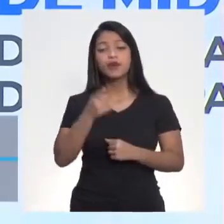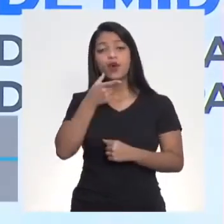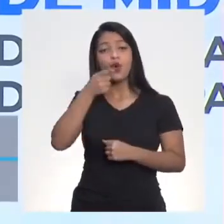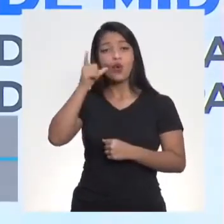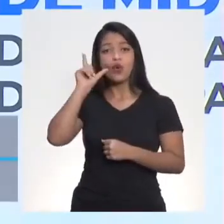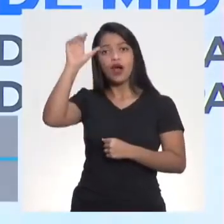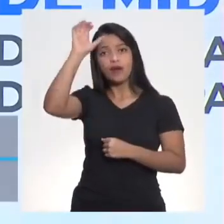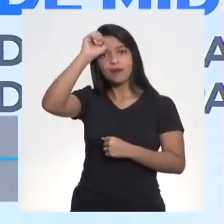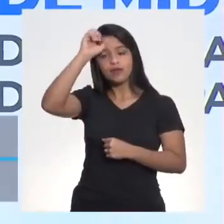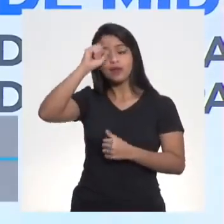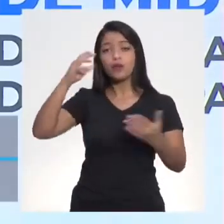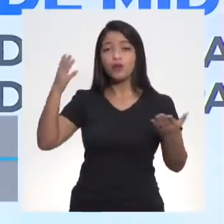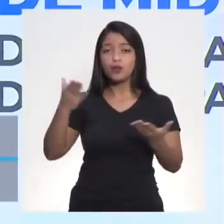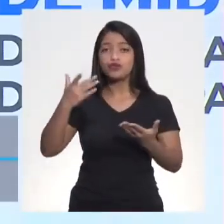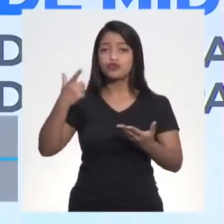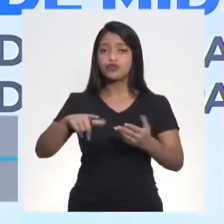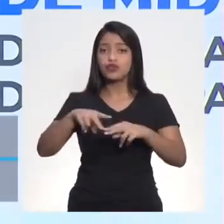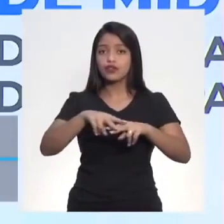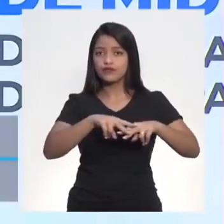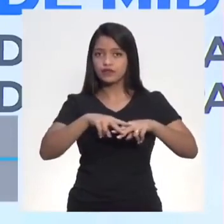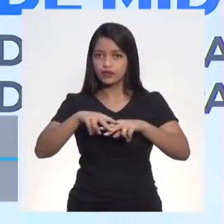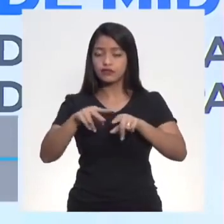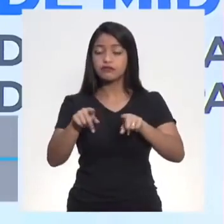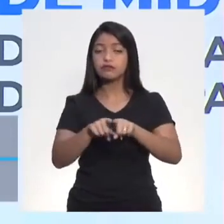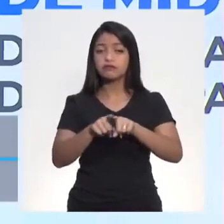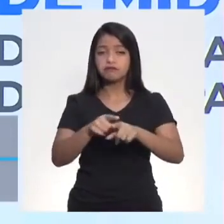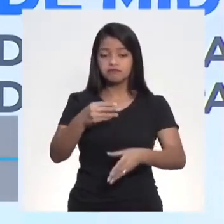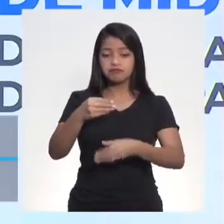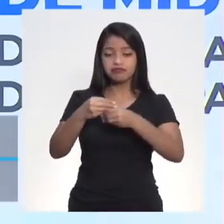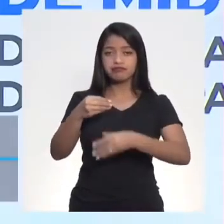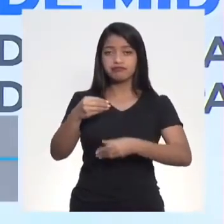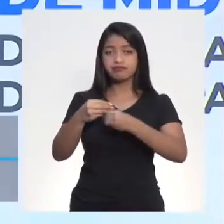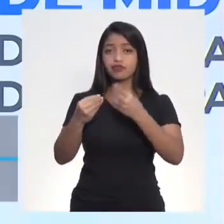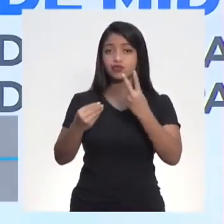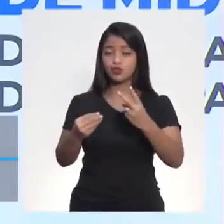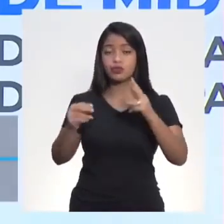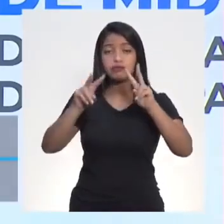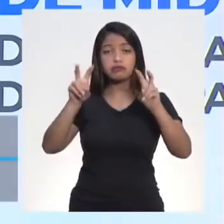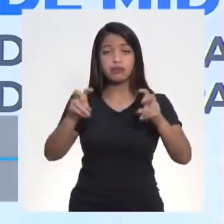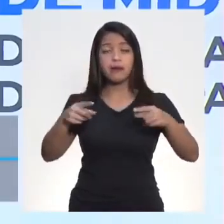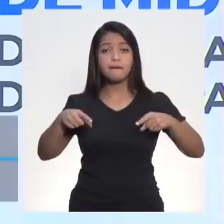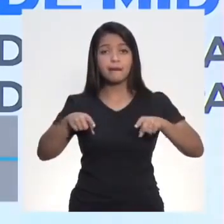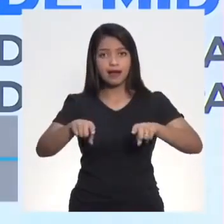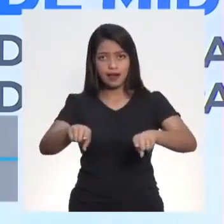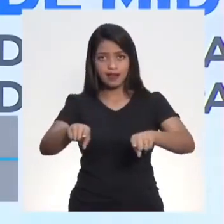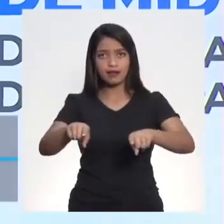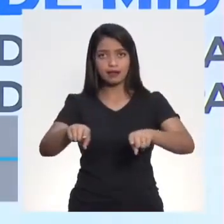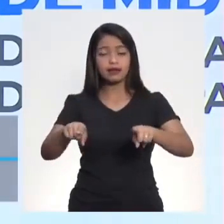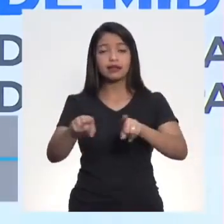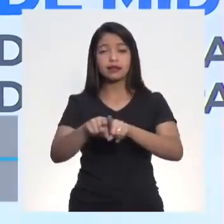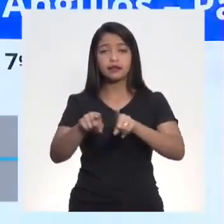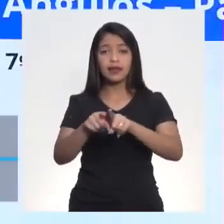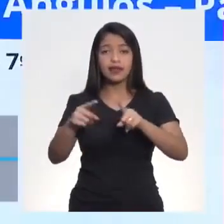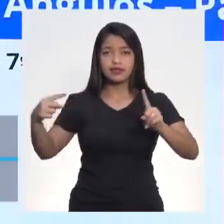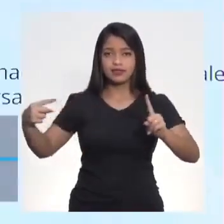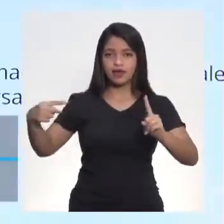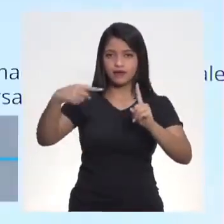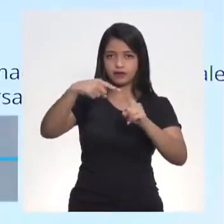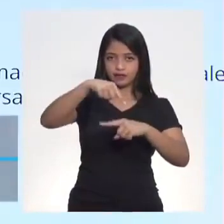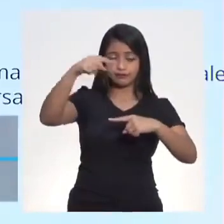tentar aí novas duas partes, né? Da questão da paralela e no caso nós estamos vendo das transversais.